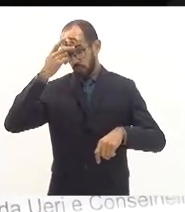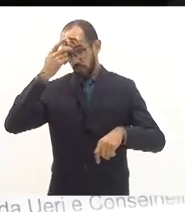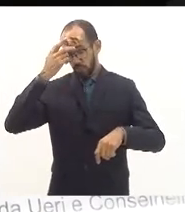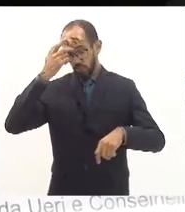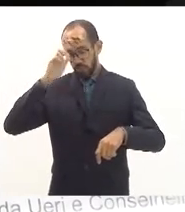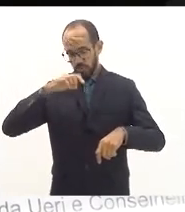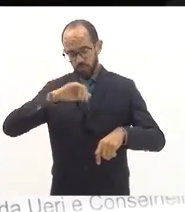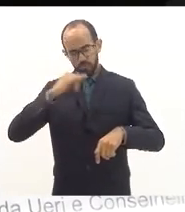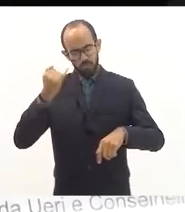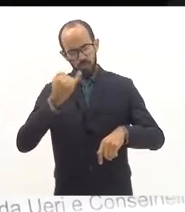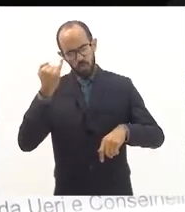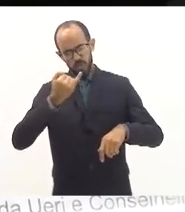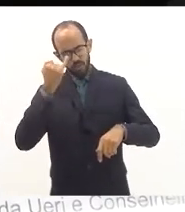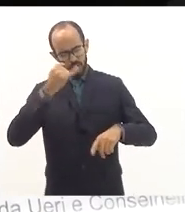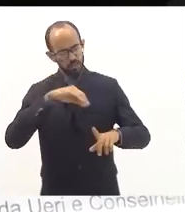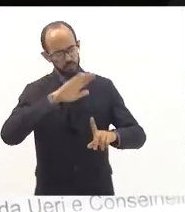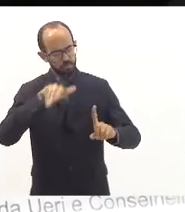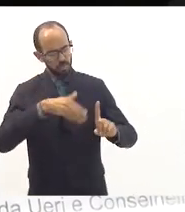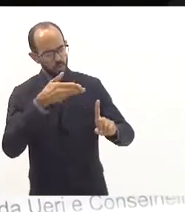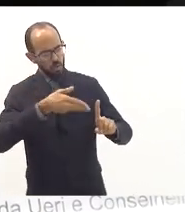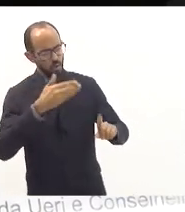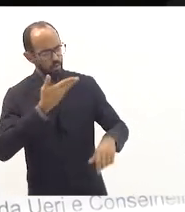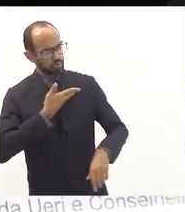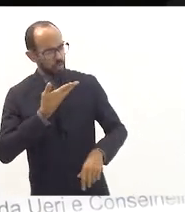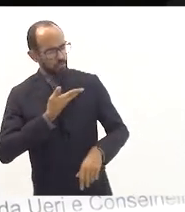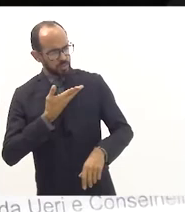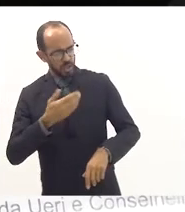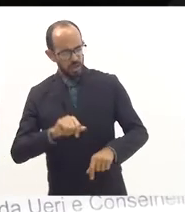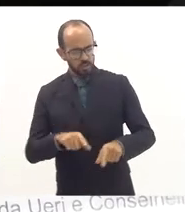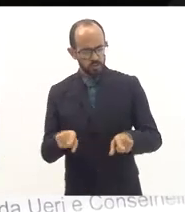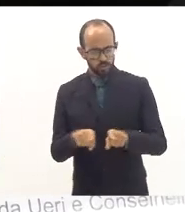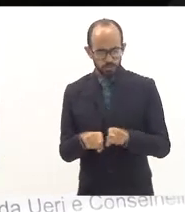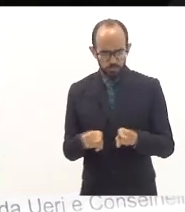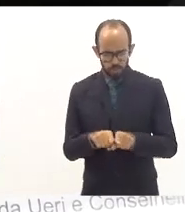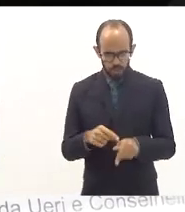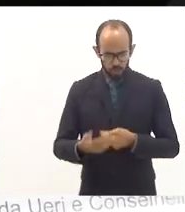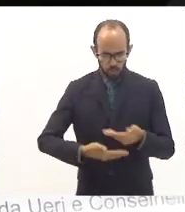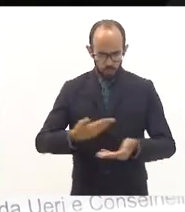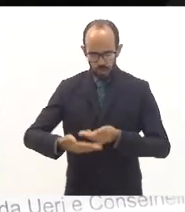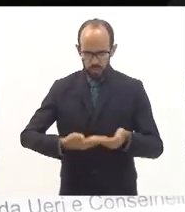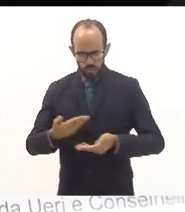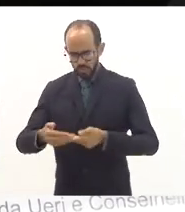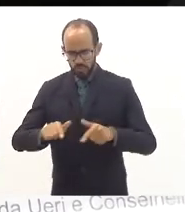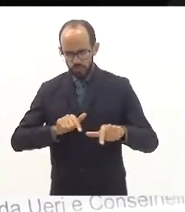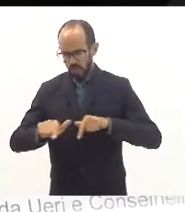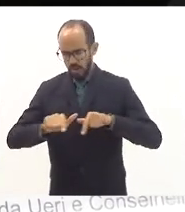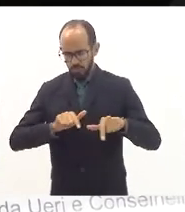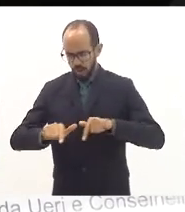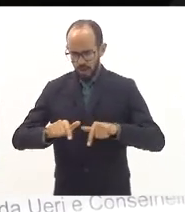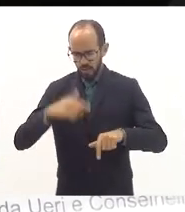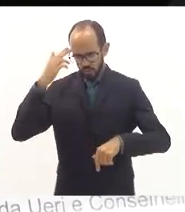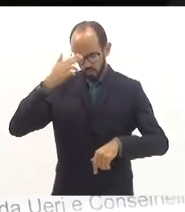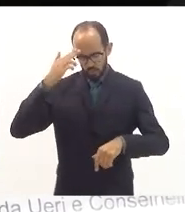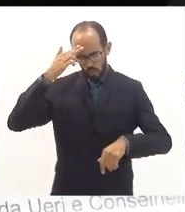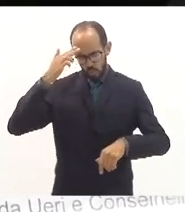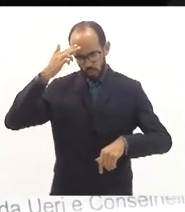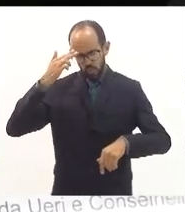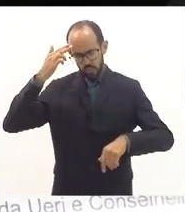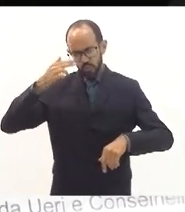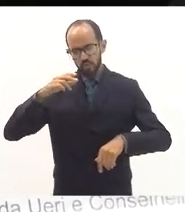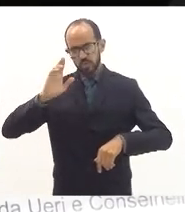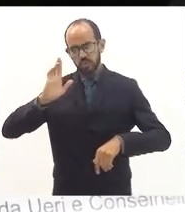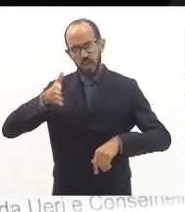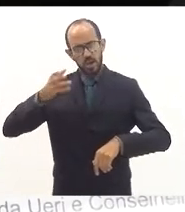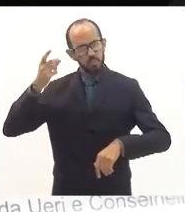notáveis que me honram com a sua amizade e com quem compartilhamos tanto trabalho e tantos sonhos há muitas